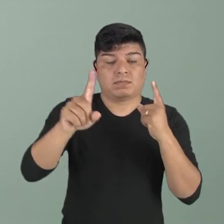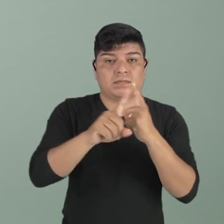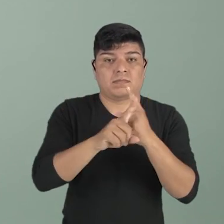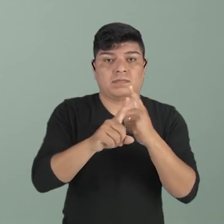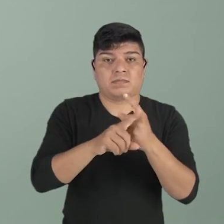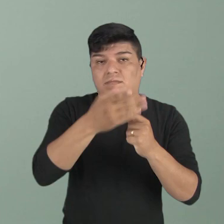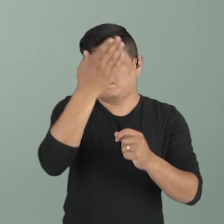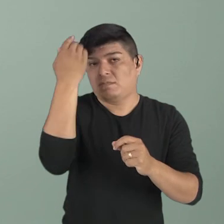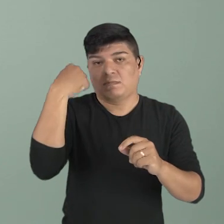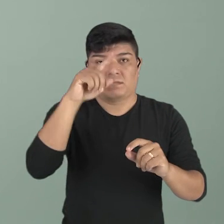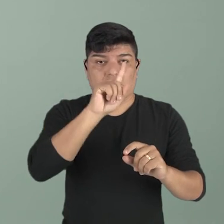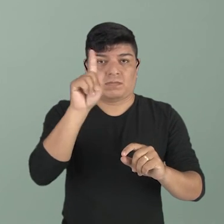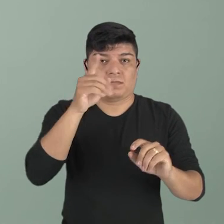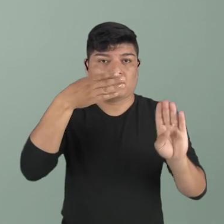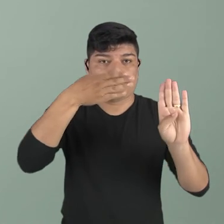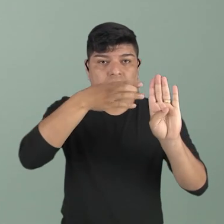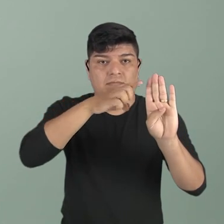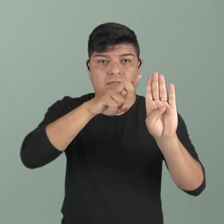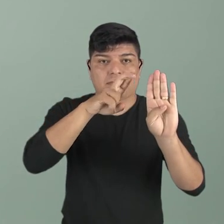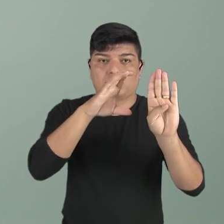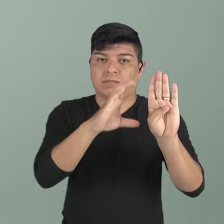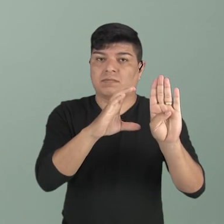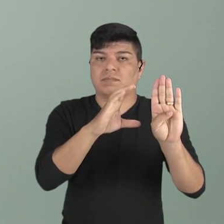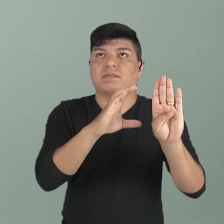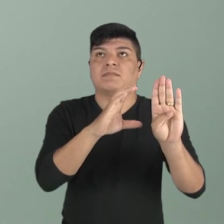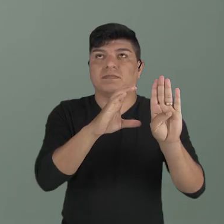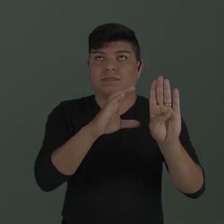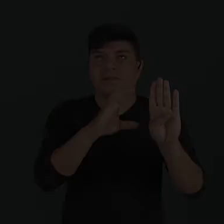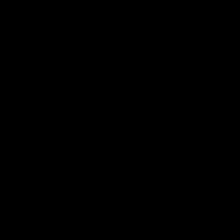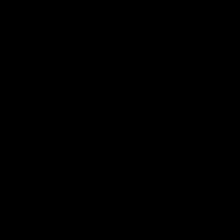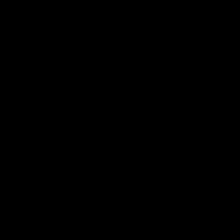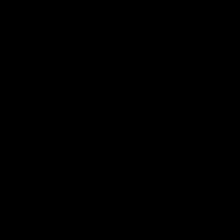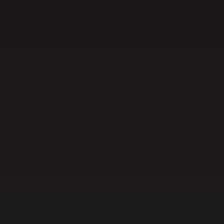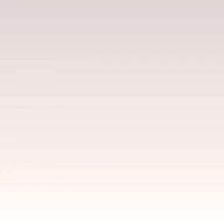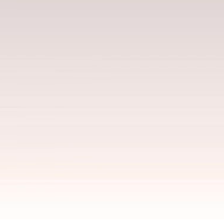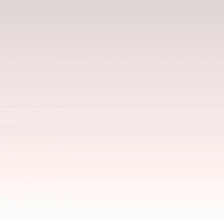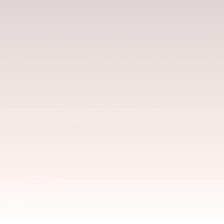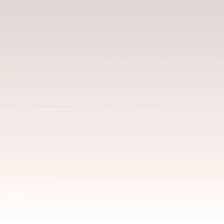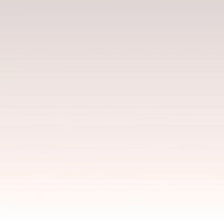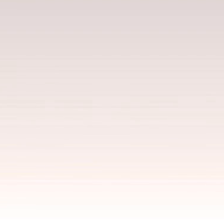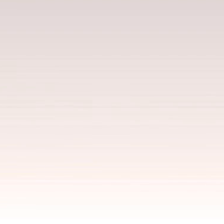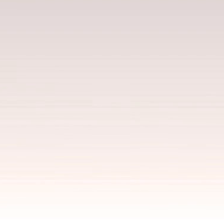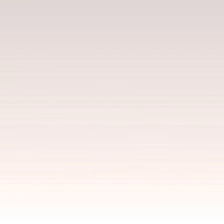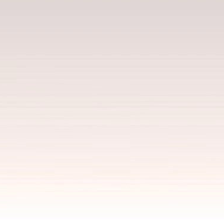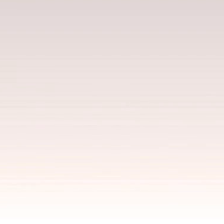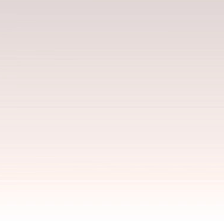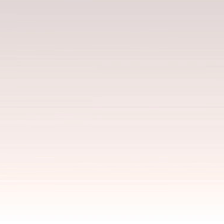aula e não esqueça de visitar a plataforma Eduque.